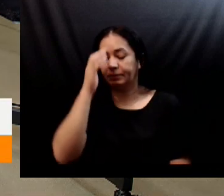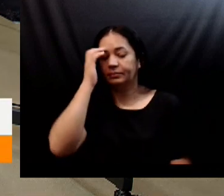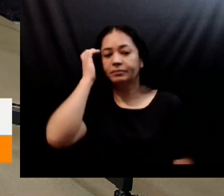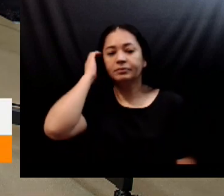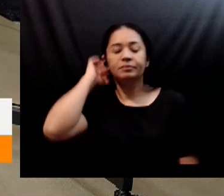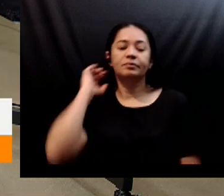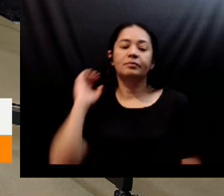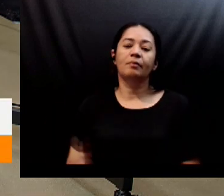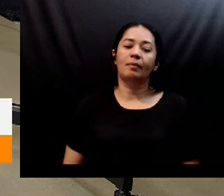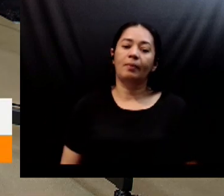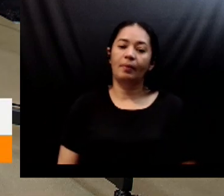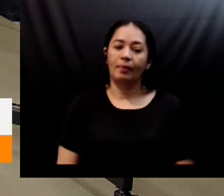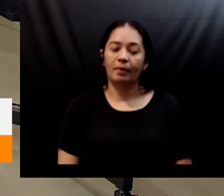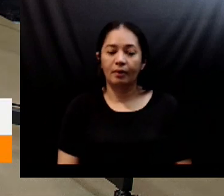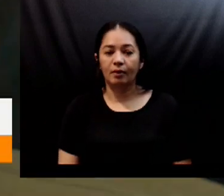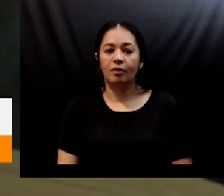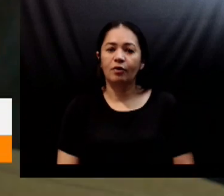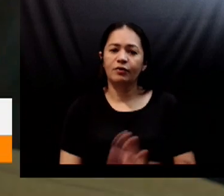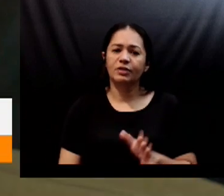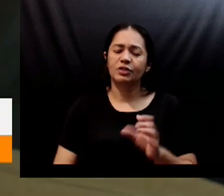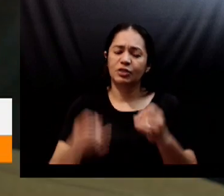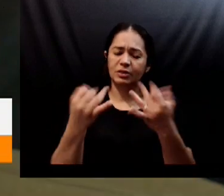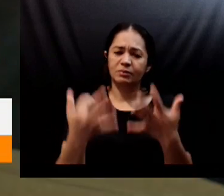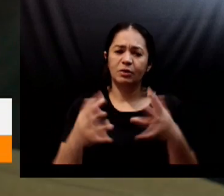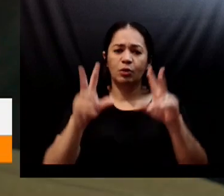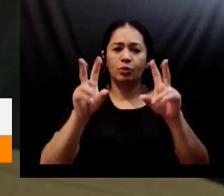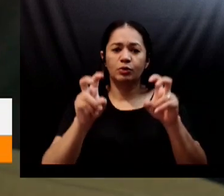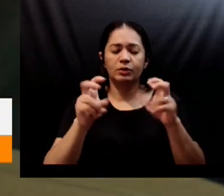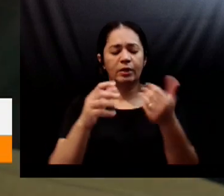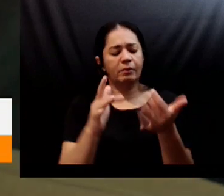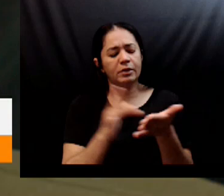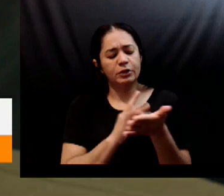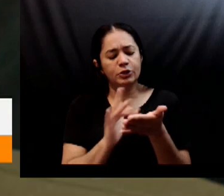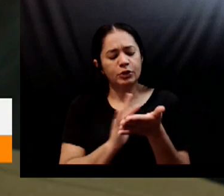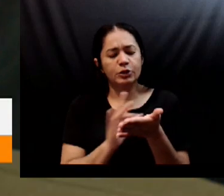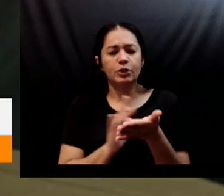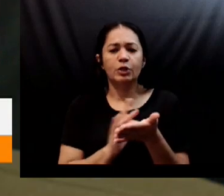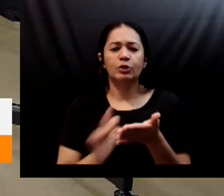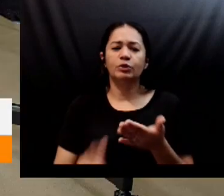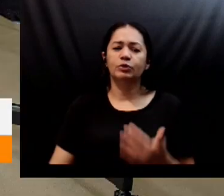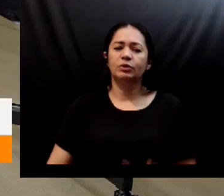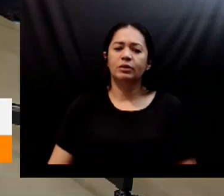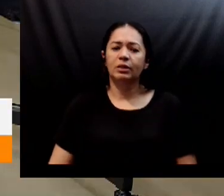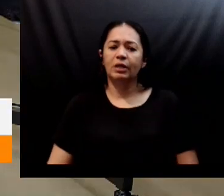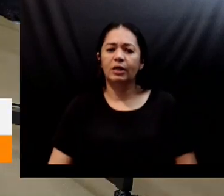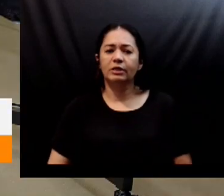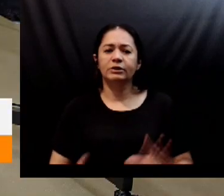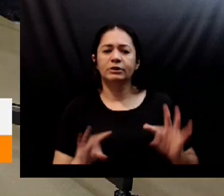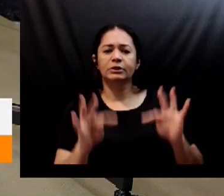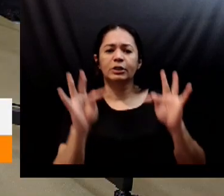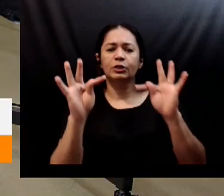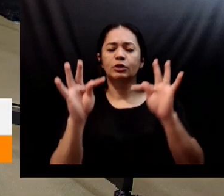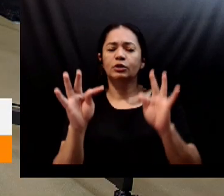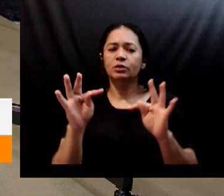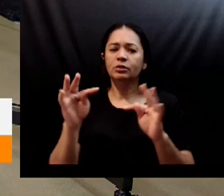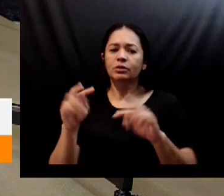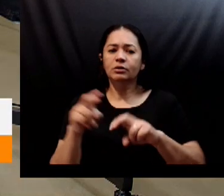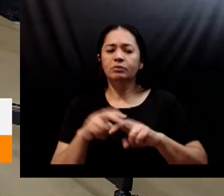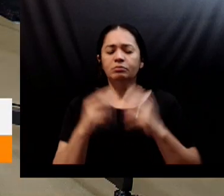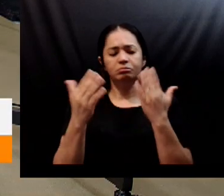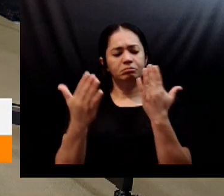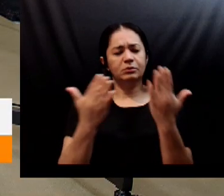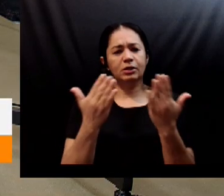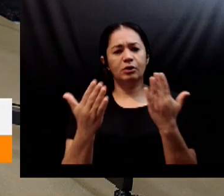que você, Ana Júlia, tocou nessa questão aí de celular, né, de tecnologia. Ana Flávia, essa questão da comparação referente às